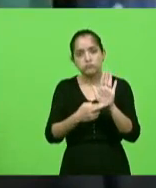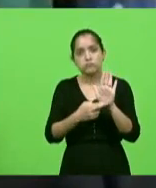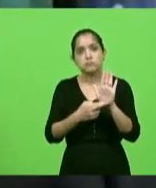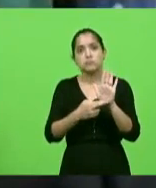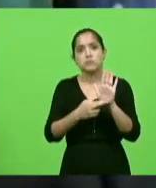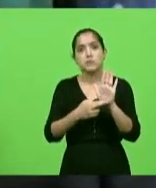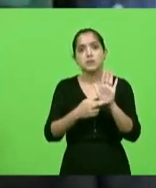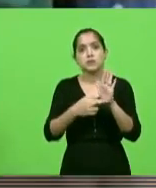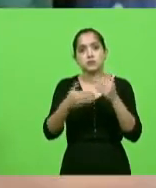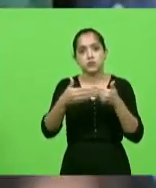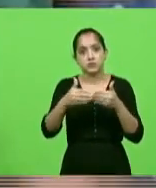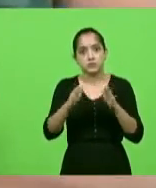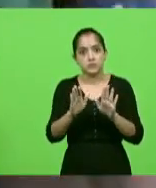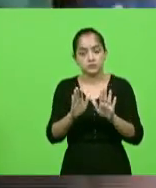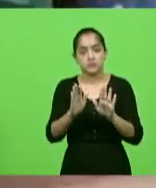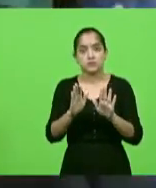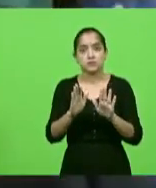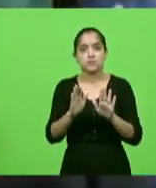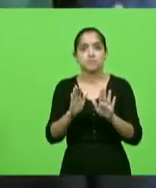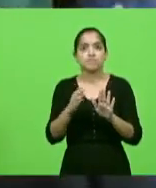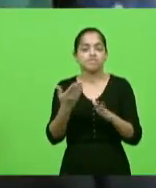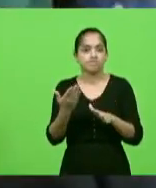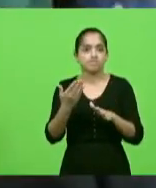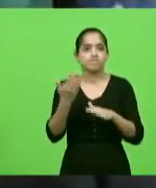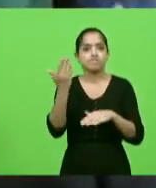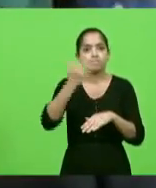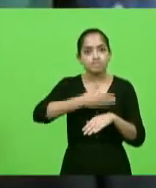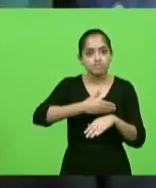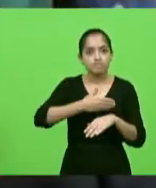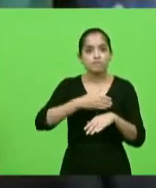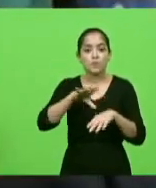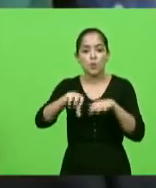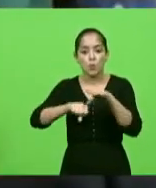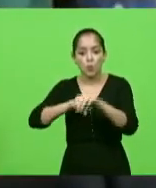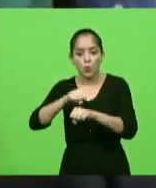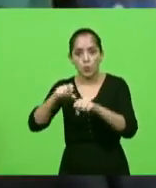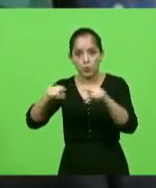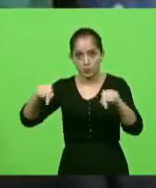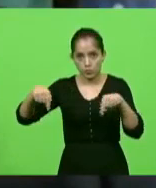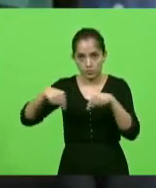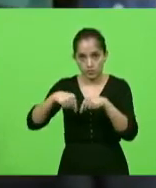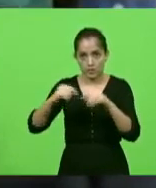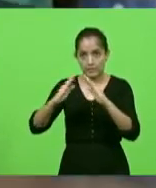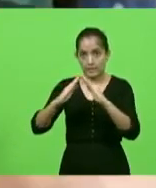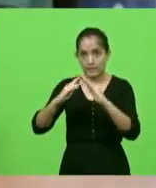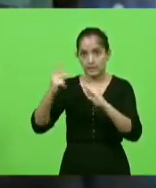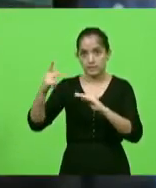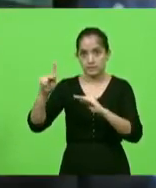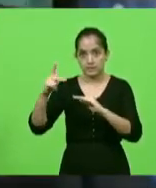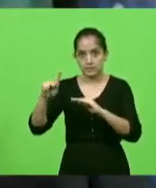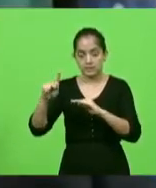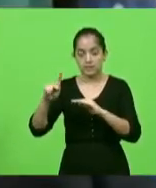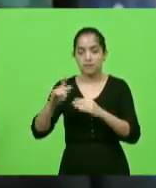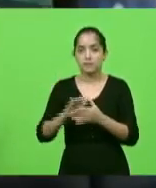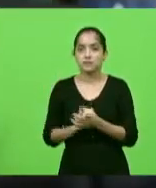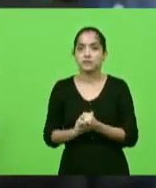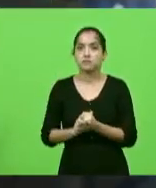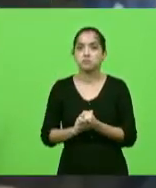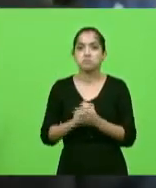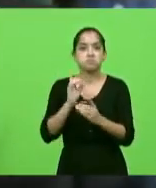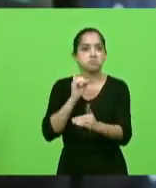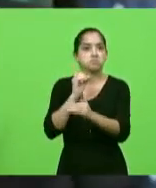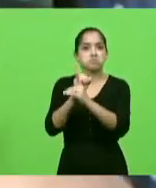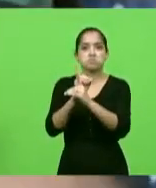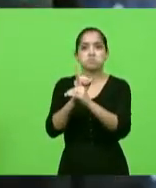partir daí desencadeada especialmente o cumprimento das rosto realizada no gabinete e nas residências alguma data da sua vida